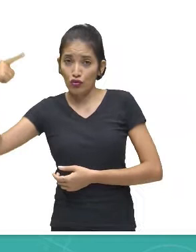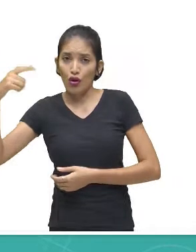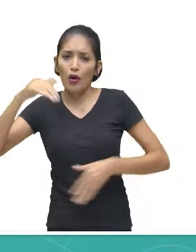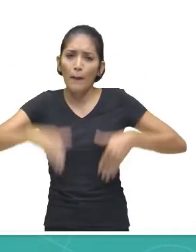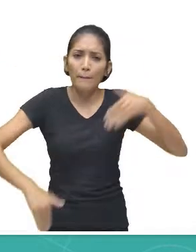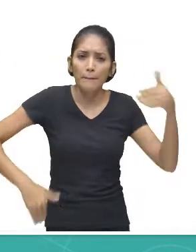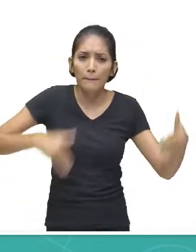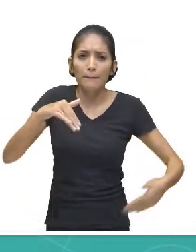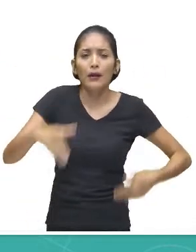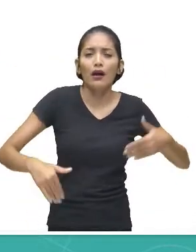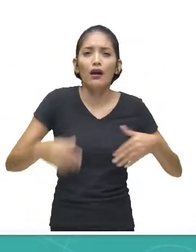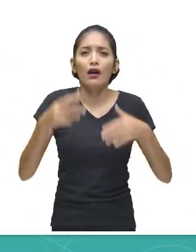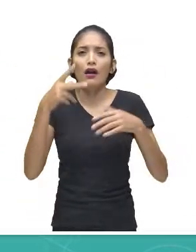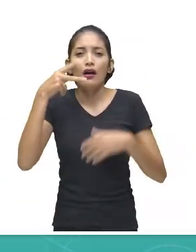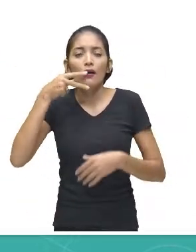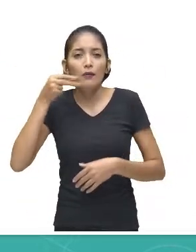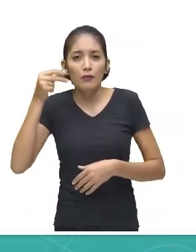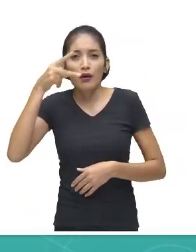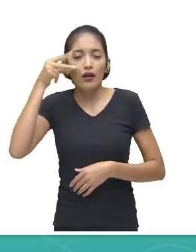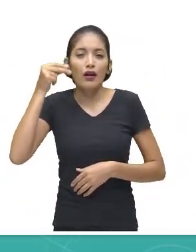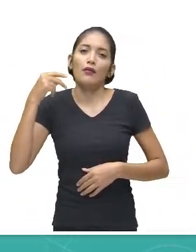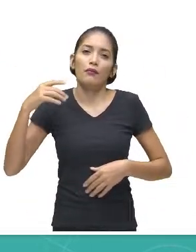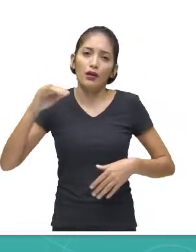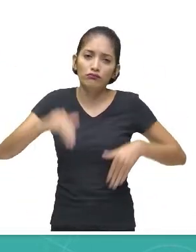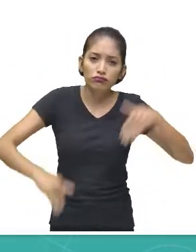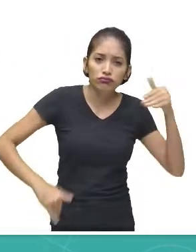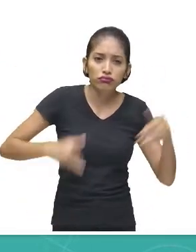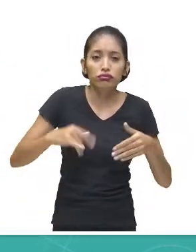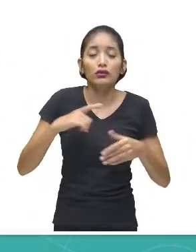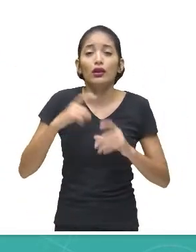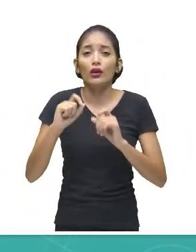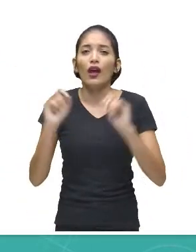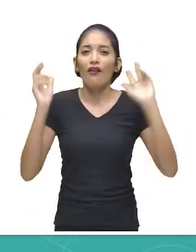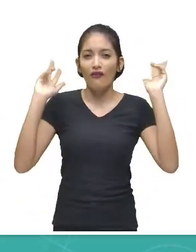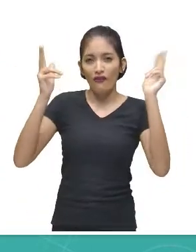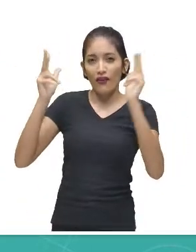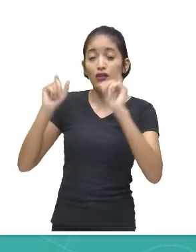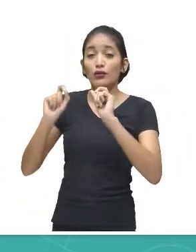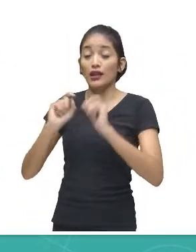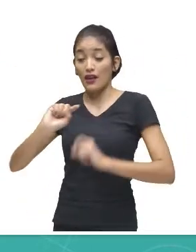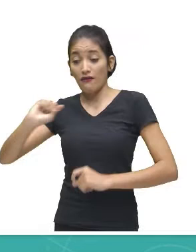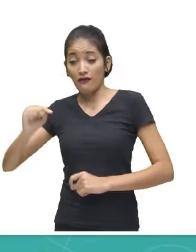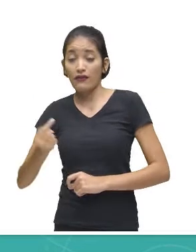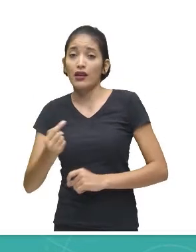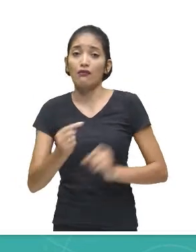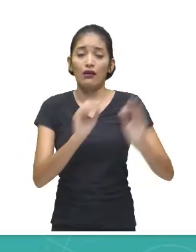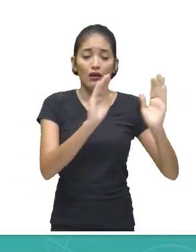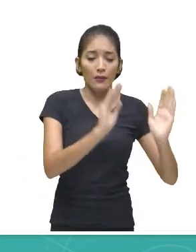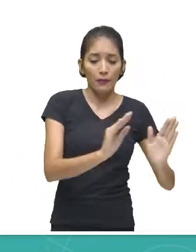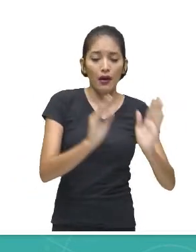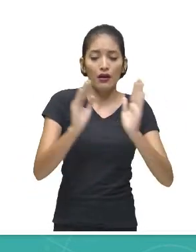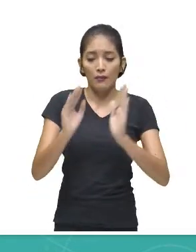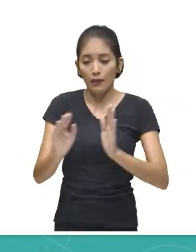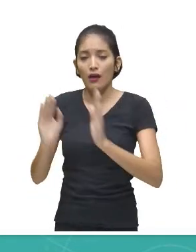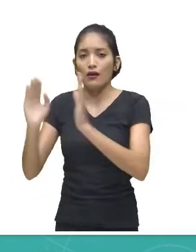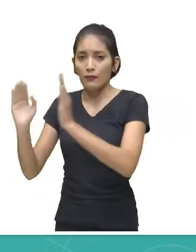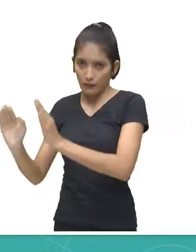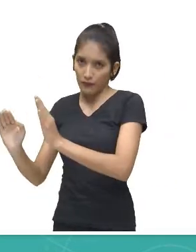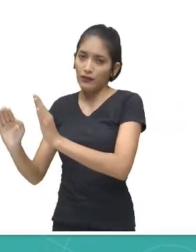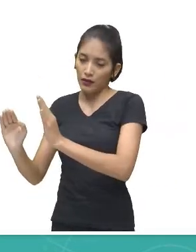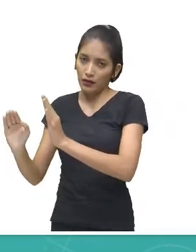biquíni, gandaia, né? Você observa que tem a vírgula separando essas palavras, né? Que no caso aí